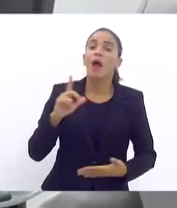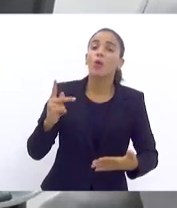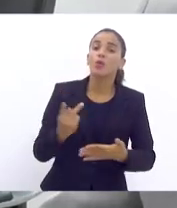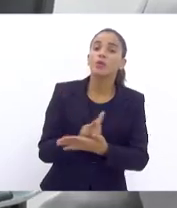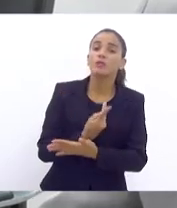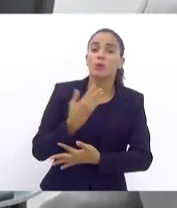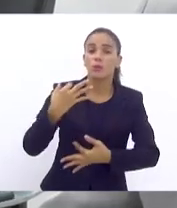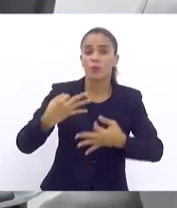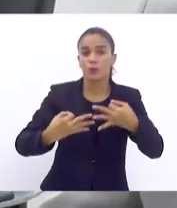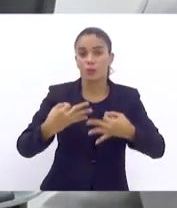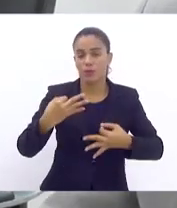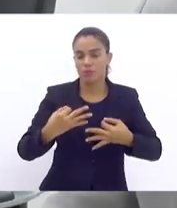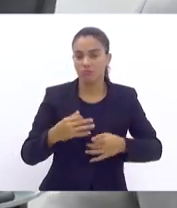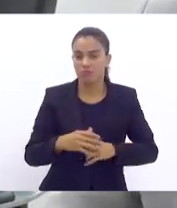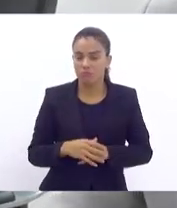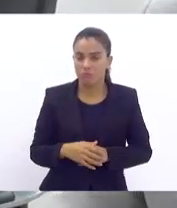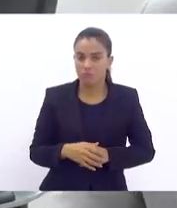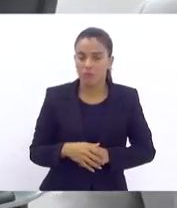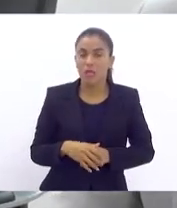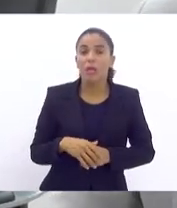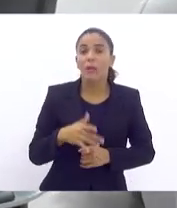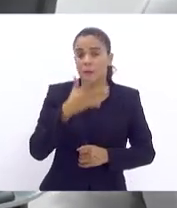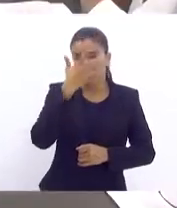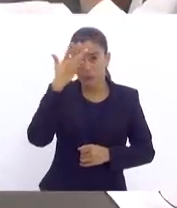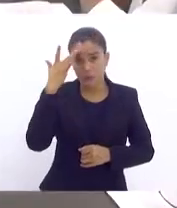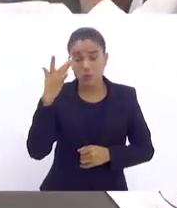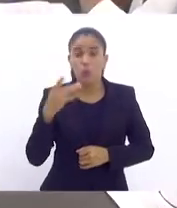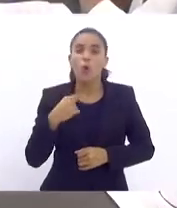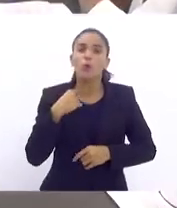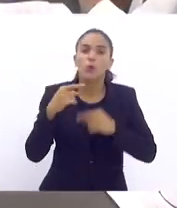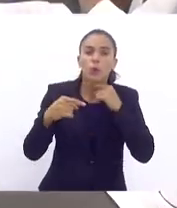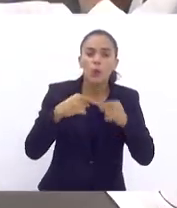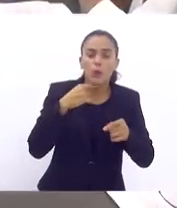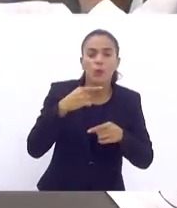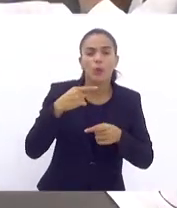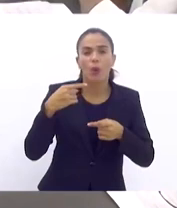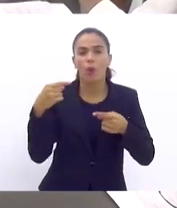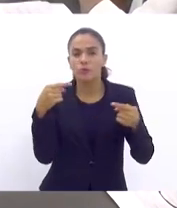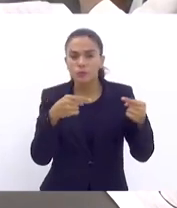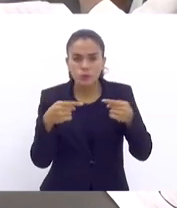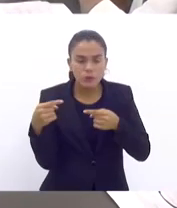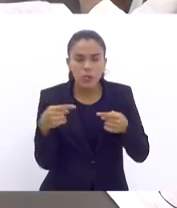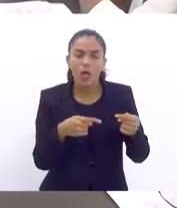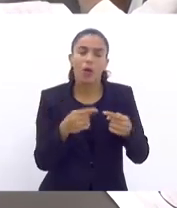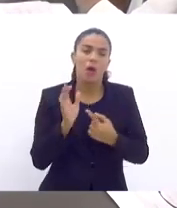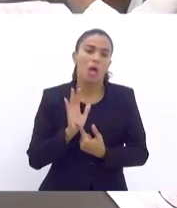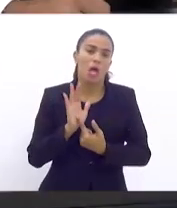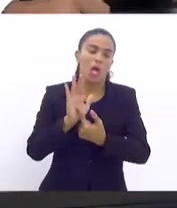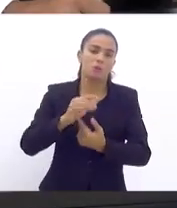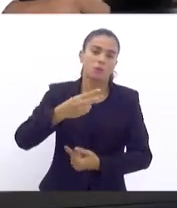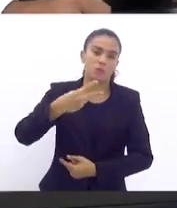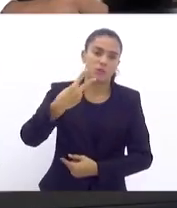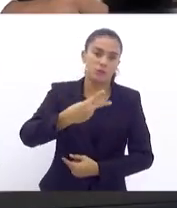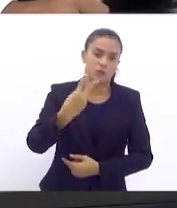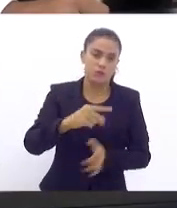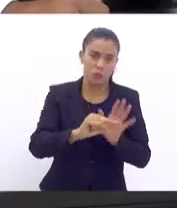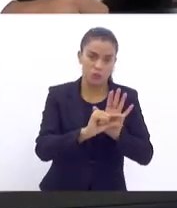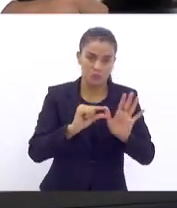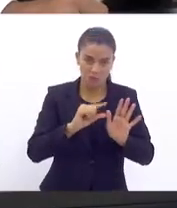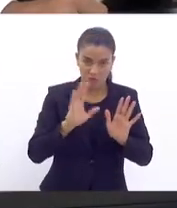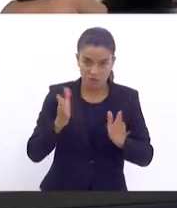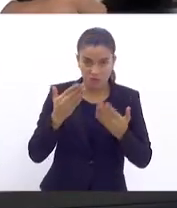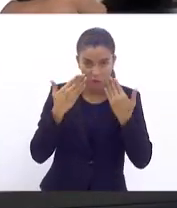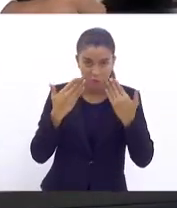no tribunal na segunda apresenta alguma emenda Esse foi o meu ponto de de dúvida que já foi aprovado